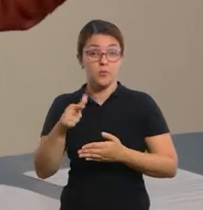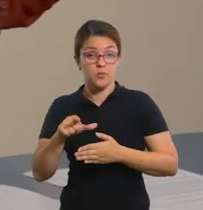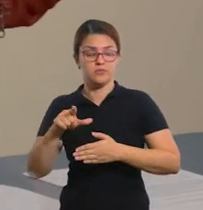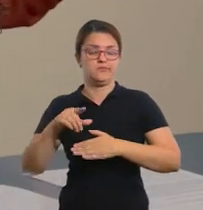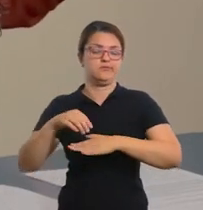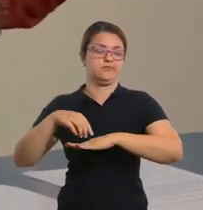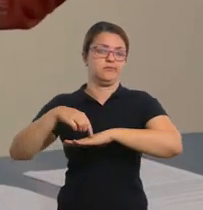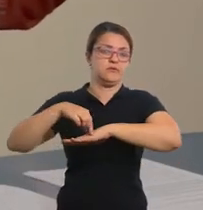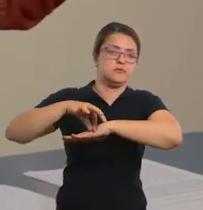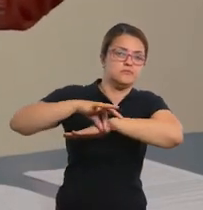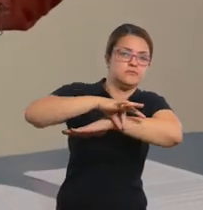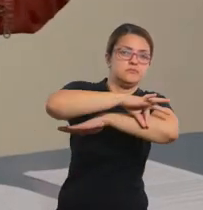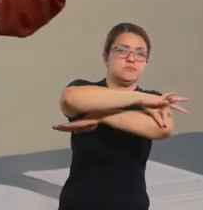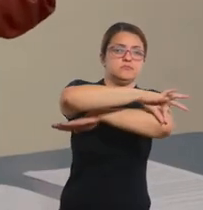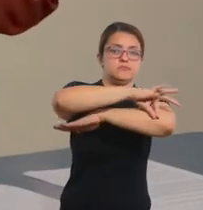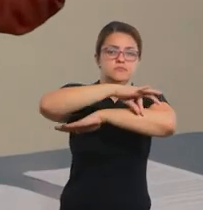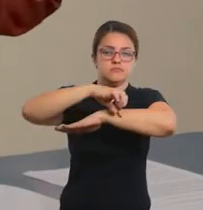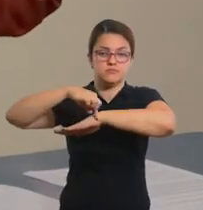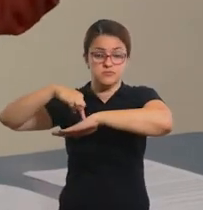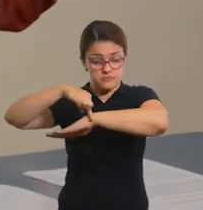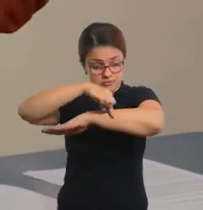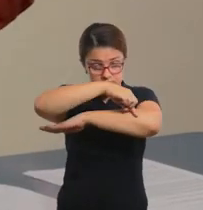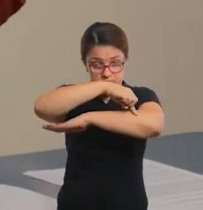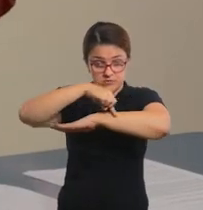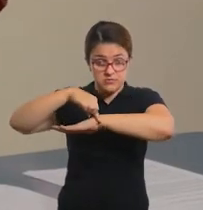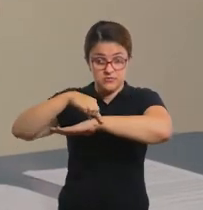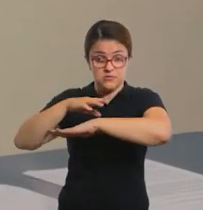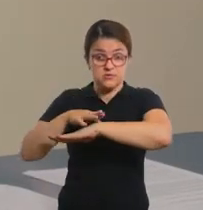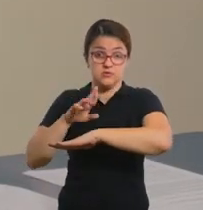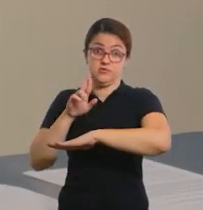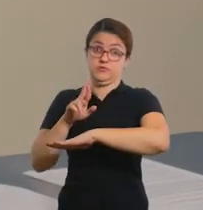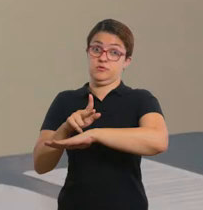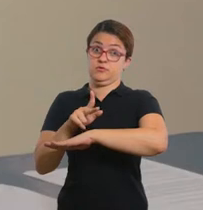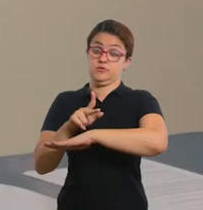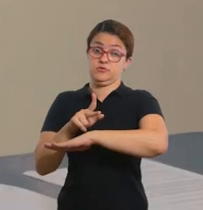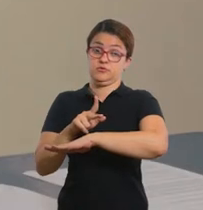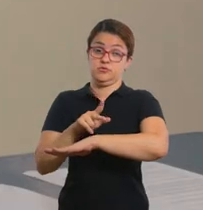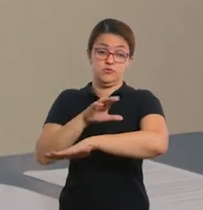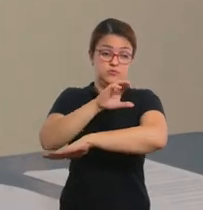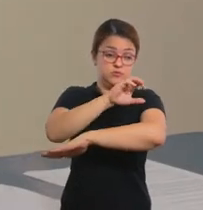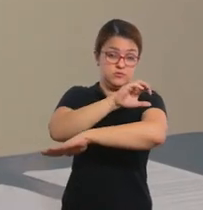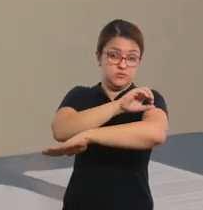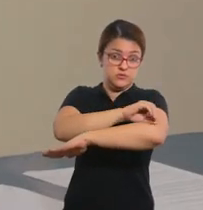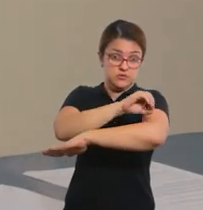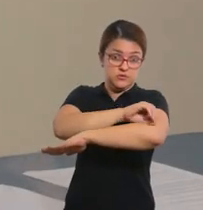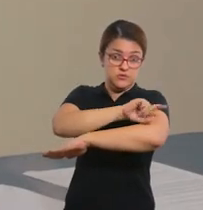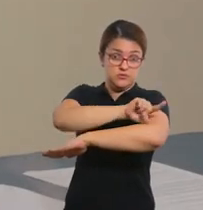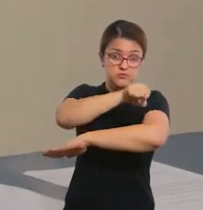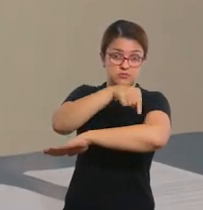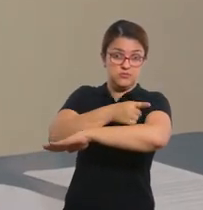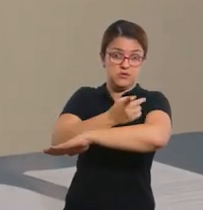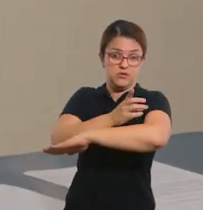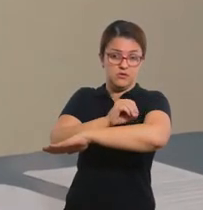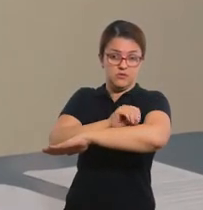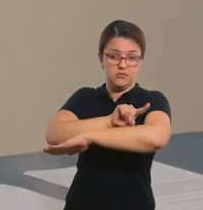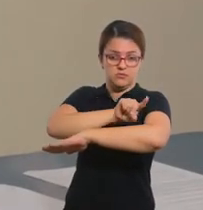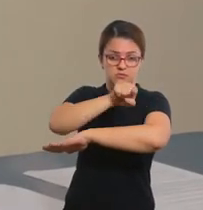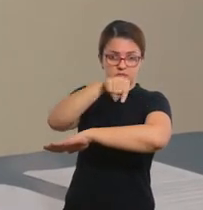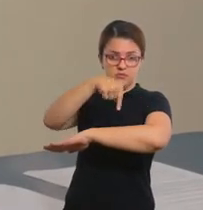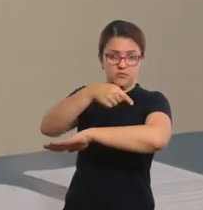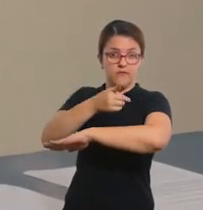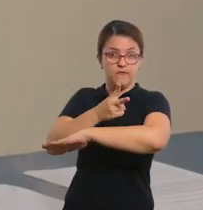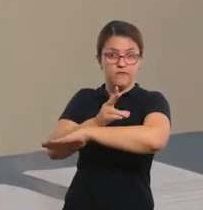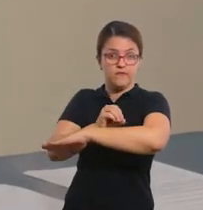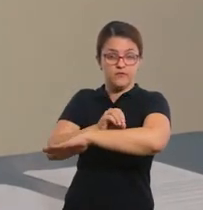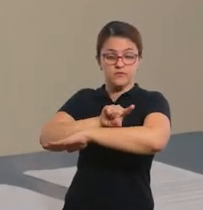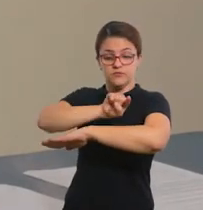trouxe uma outra reta. Essa reta, ela já tem um intervalo de contagem diferente. Então, olha lá. Do 0, eu fui para o número 10. Do número 10